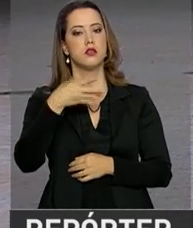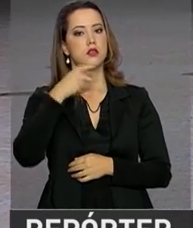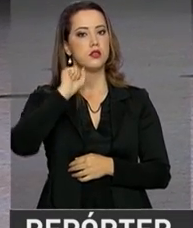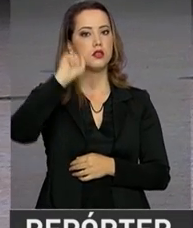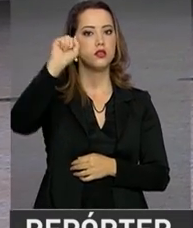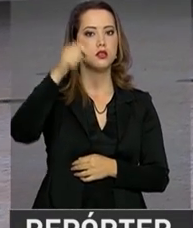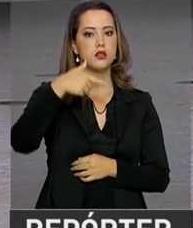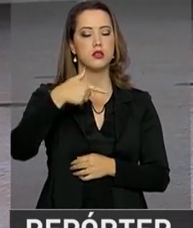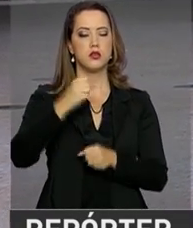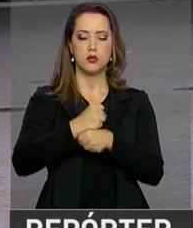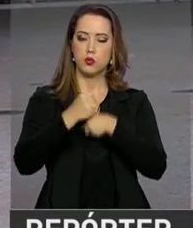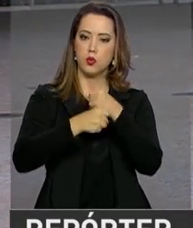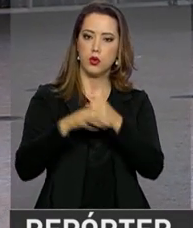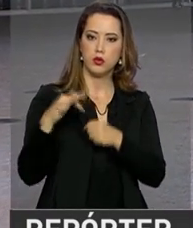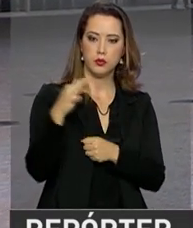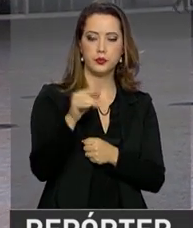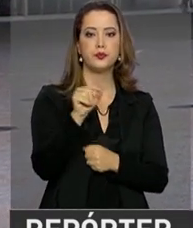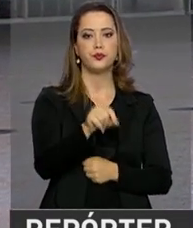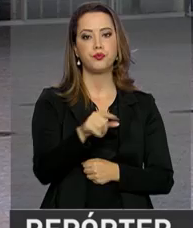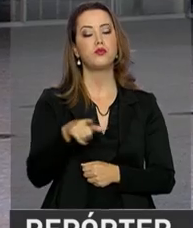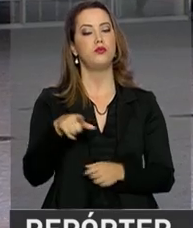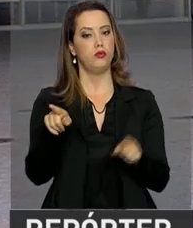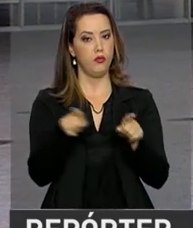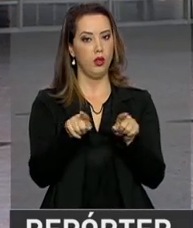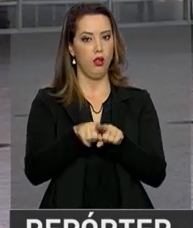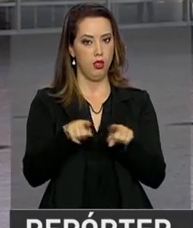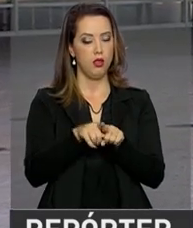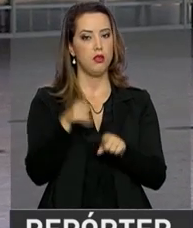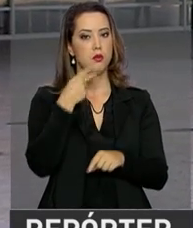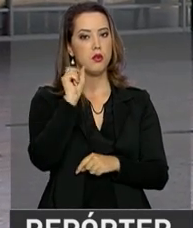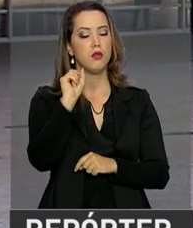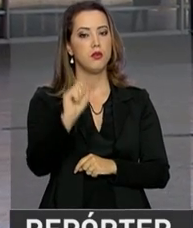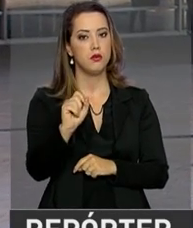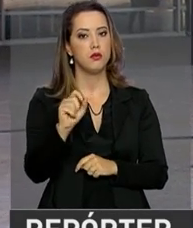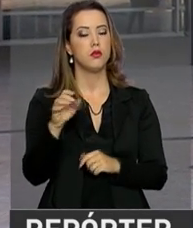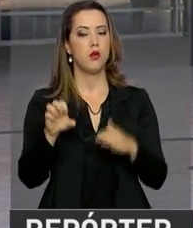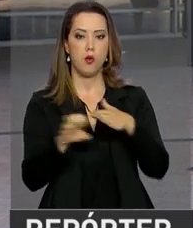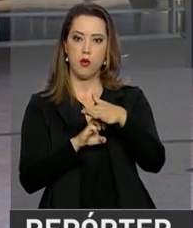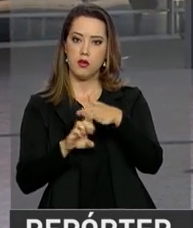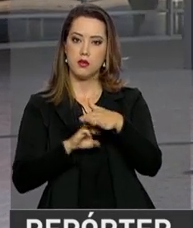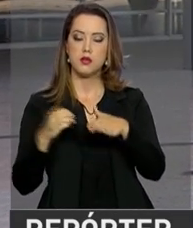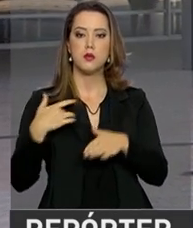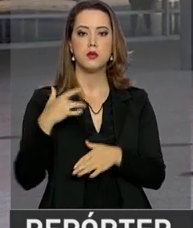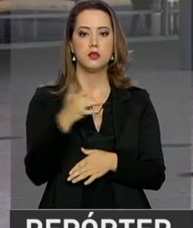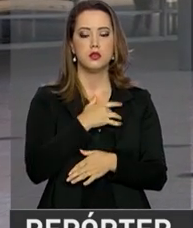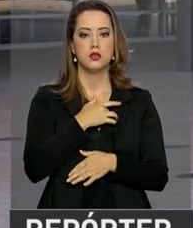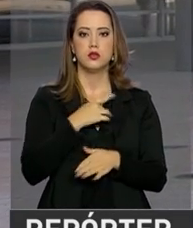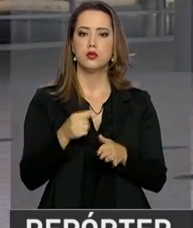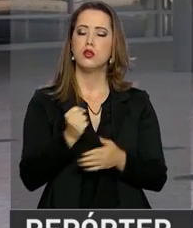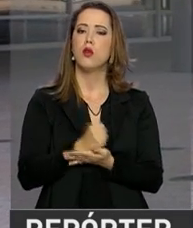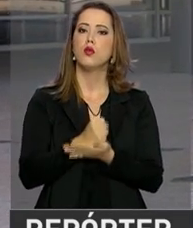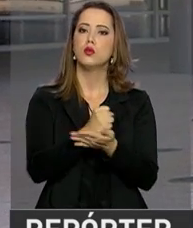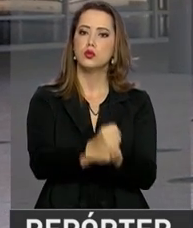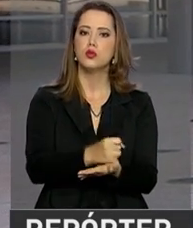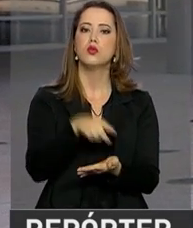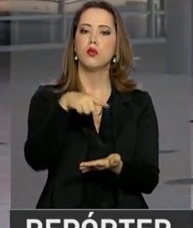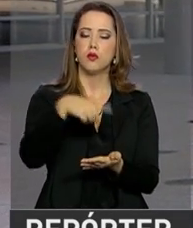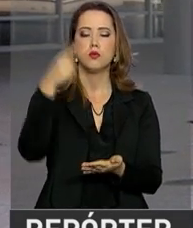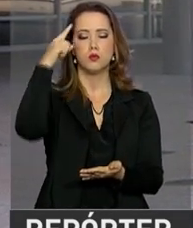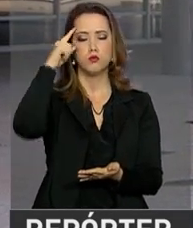2017 a ans também determinou que os planos de saúde ofereçam Obrigatoriamente aos